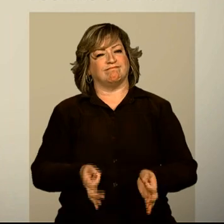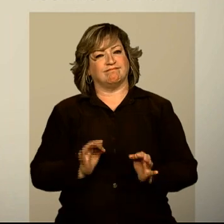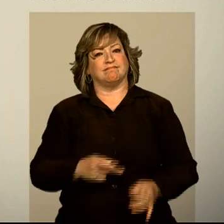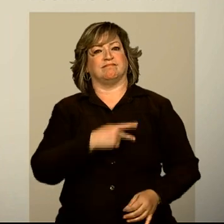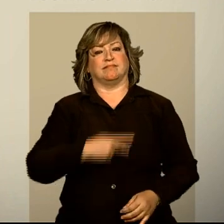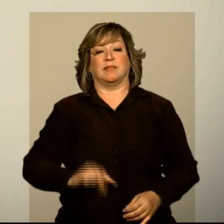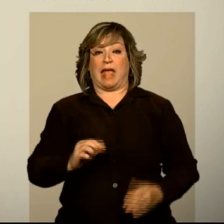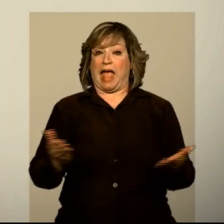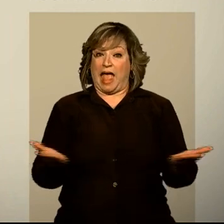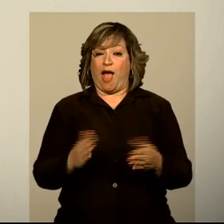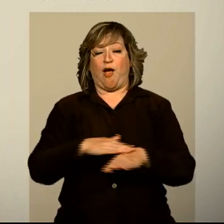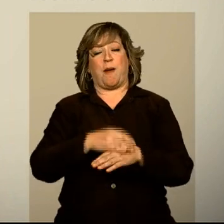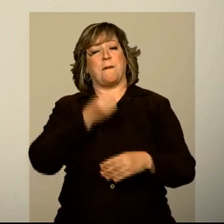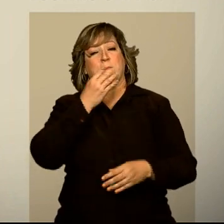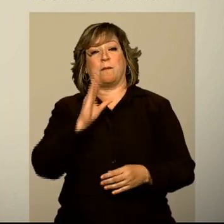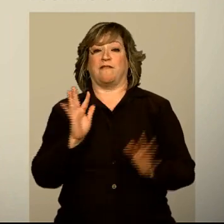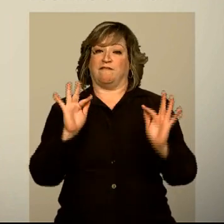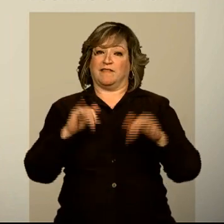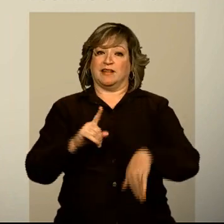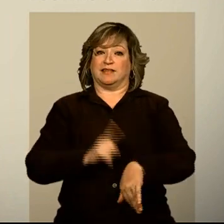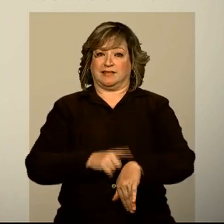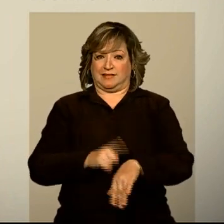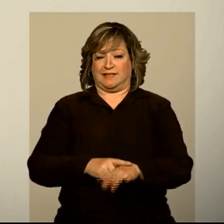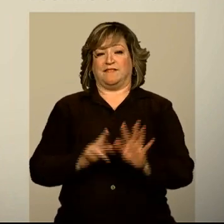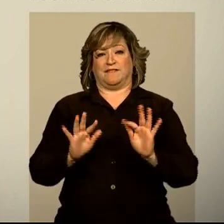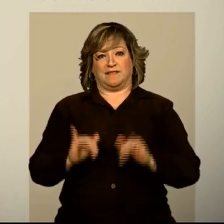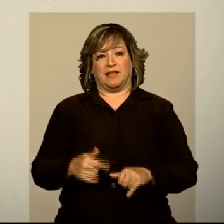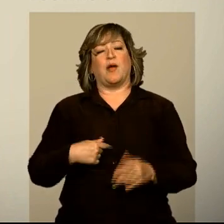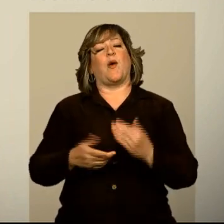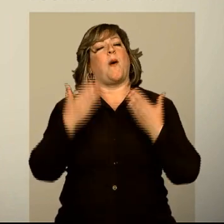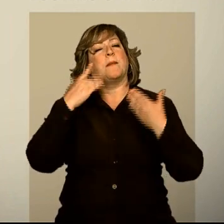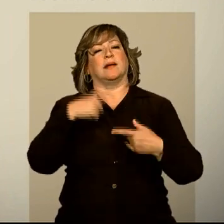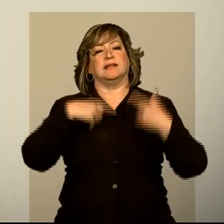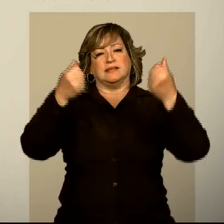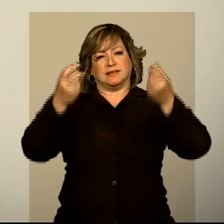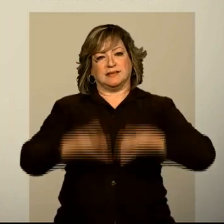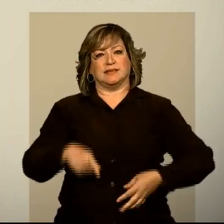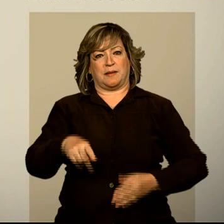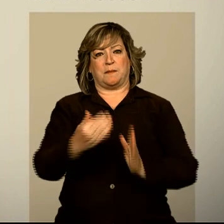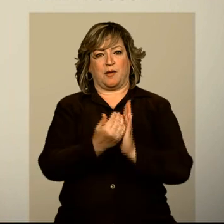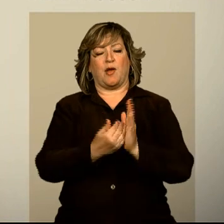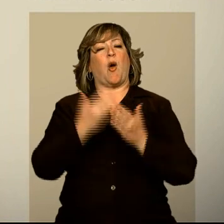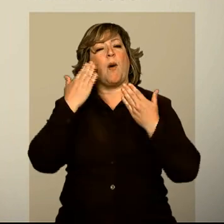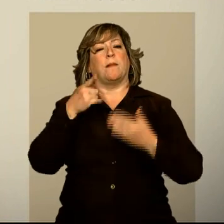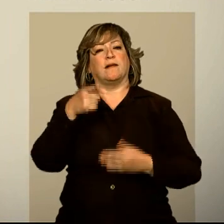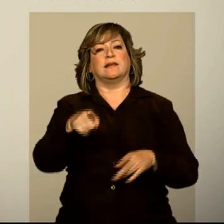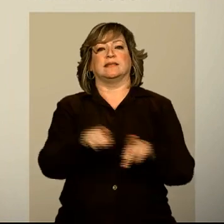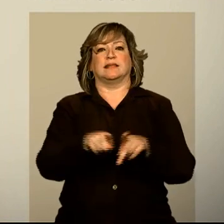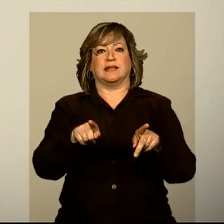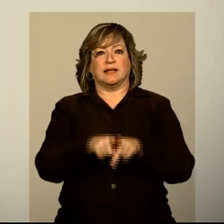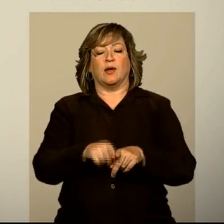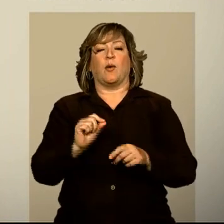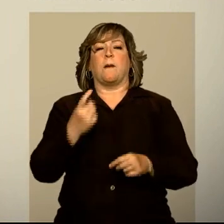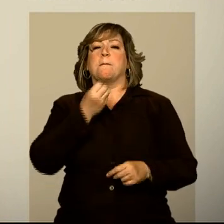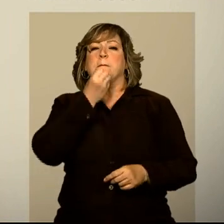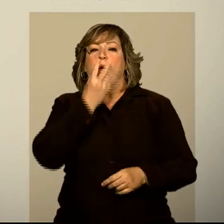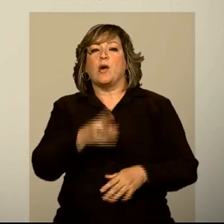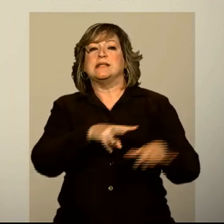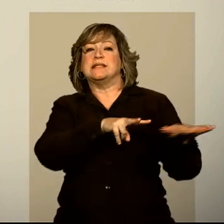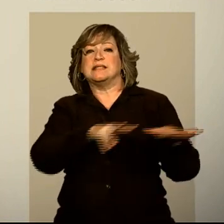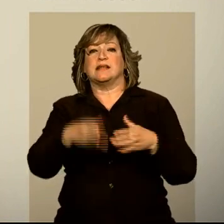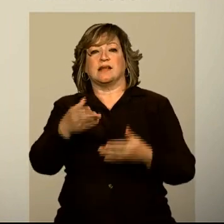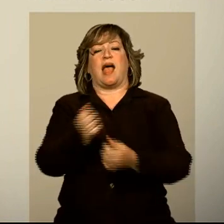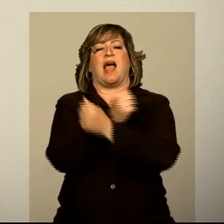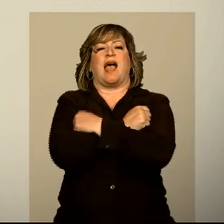certeza a presidenta agora conversa tá boa mas infelizmente o nosso tempo chegou ao fim obrigado por mais esse café obrigado a você Luciano uma